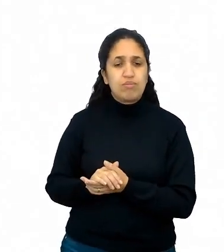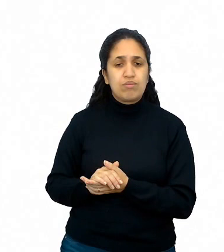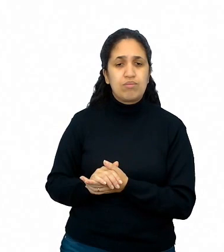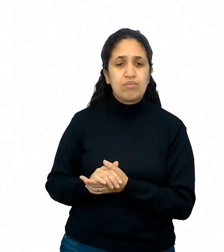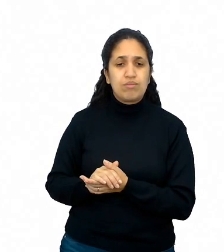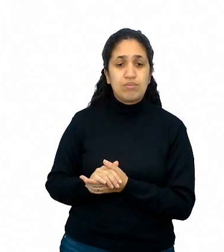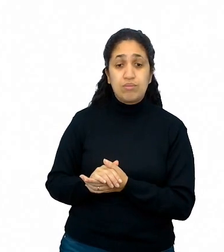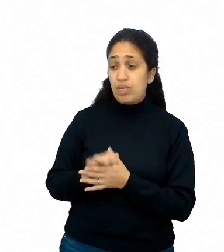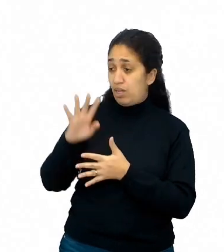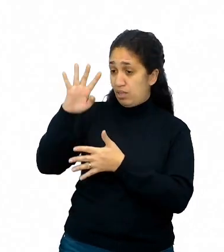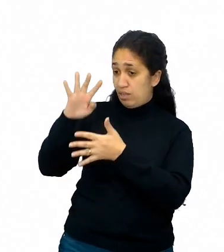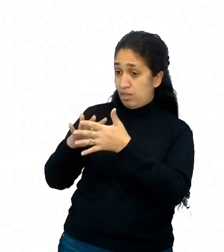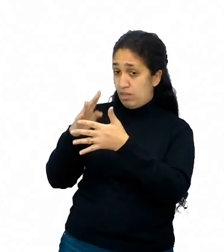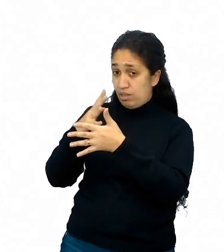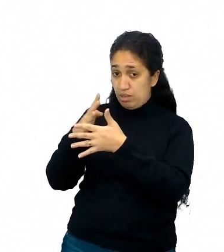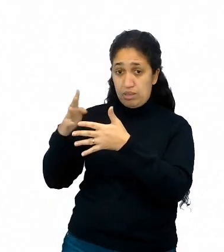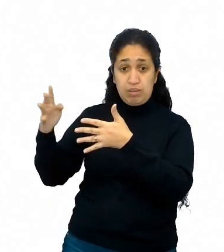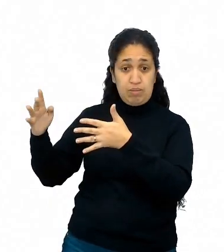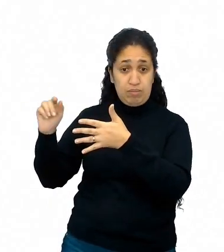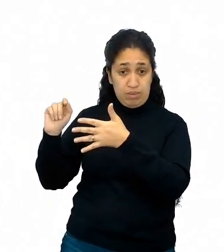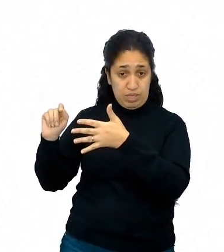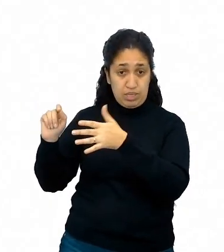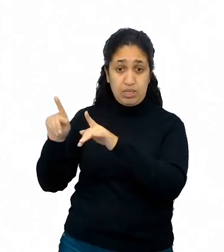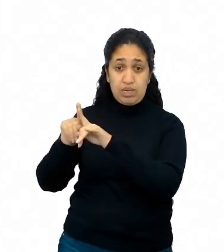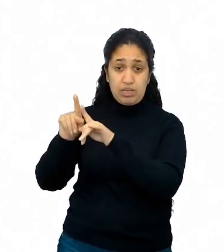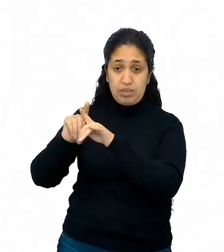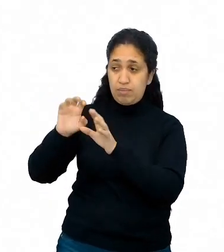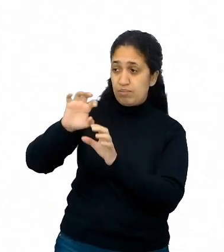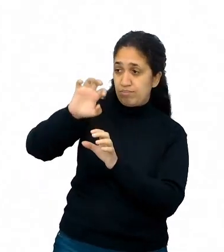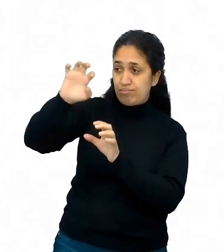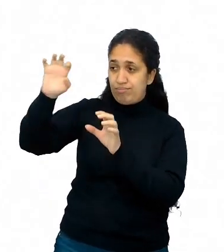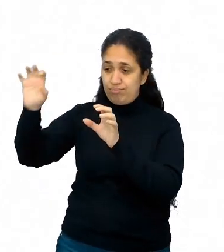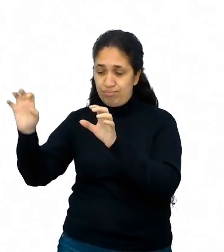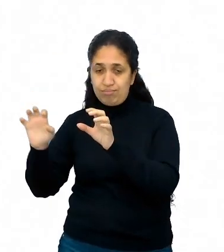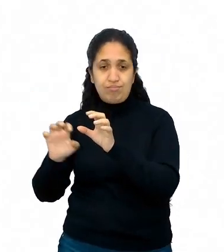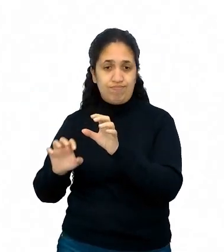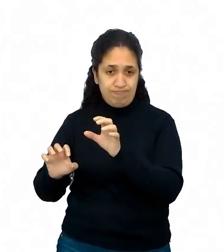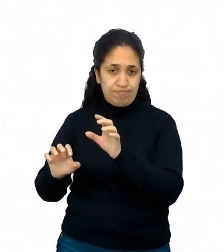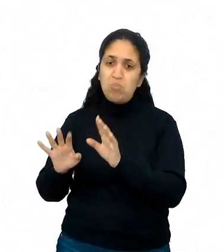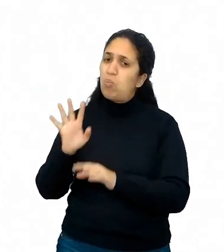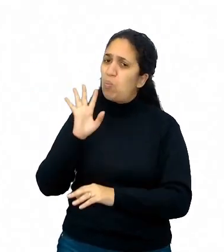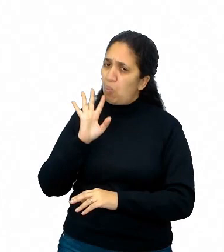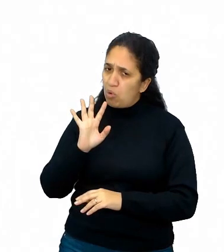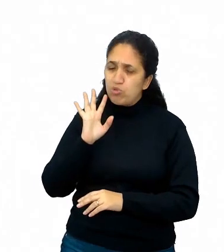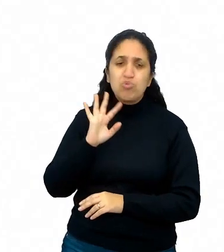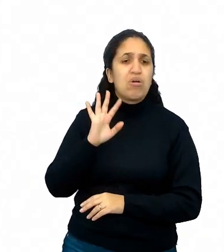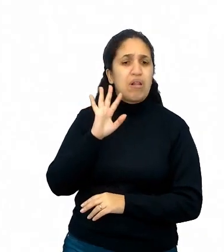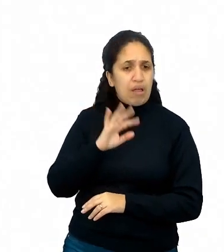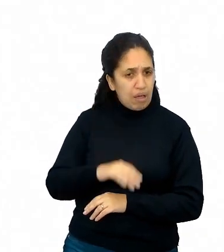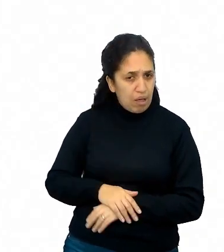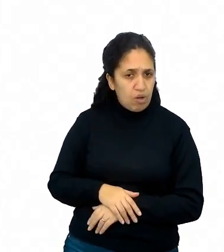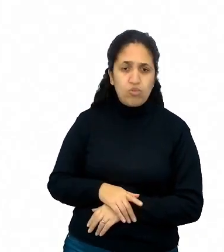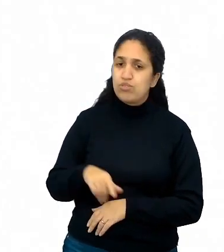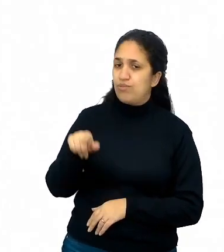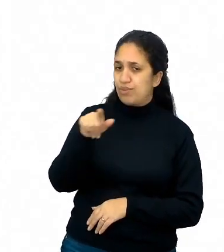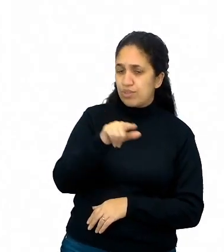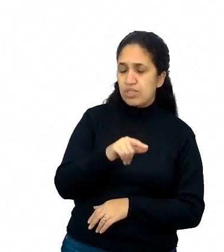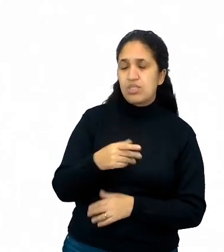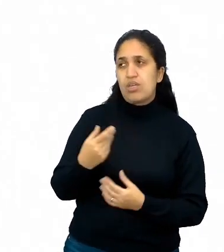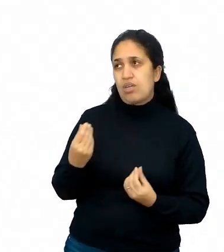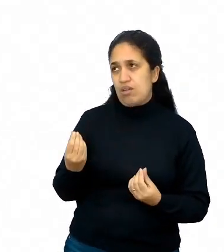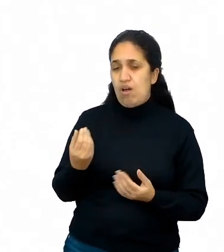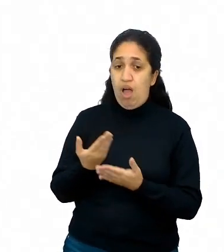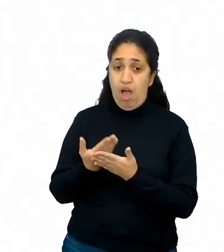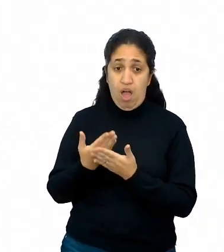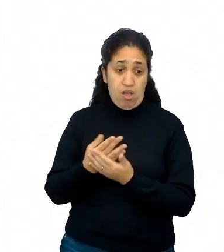pelas tabelas e pelos diagramas. Achei super legal. Se você tiver aula